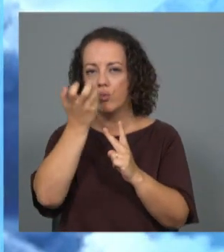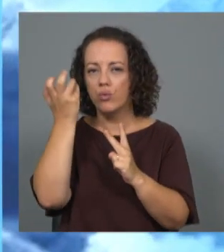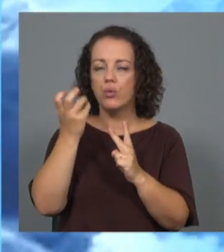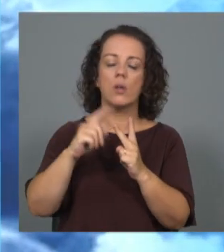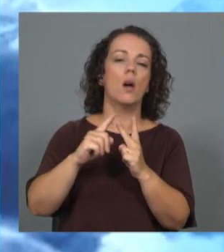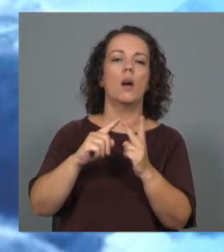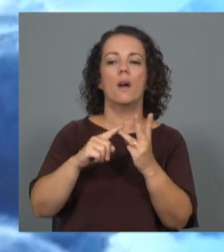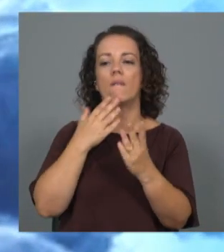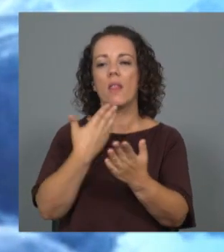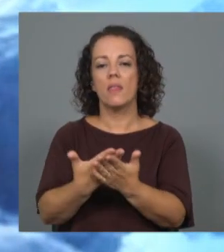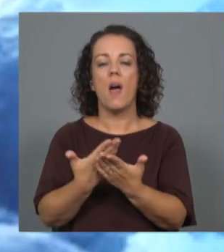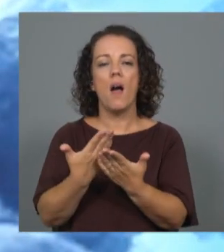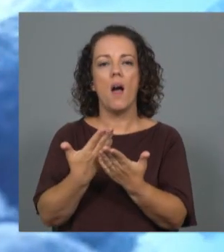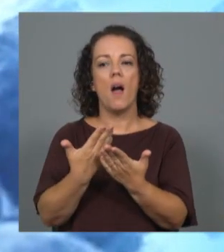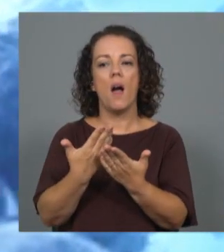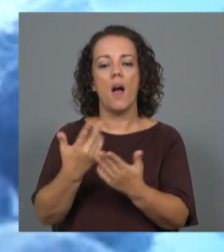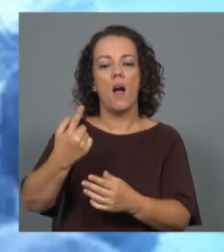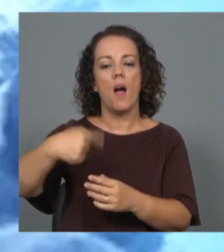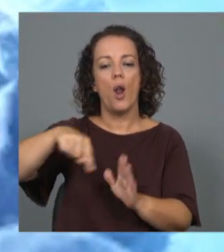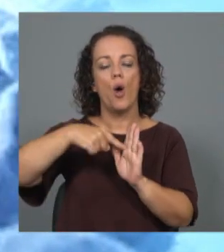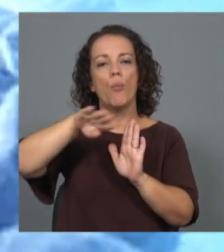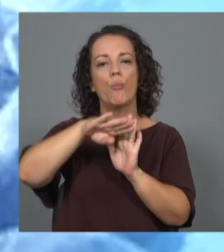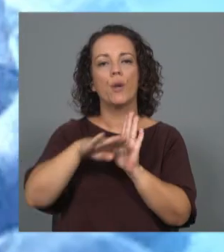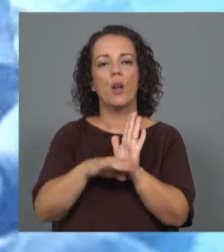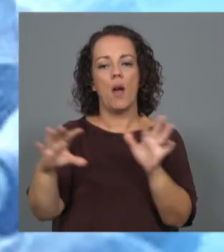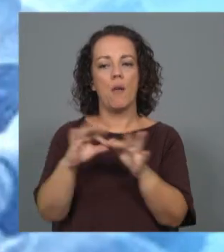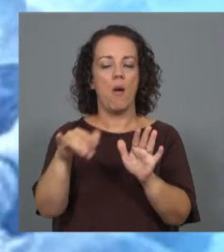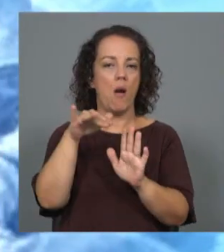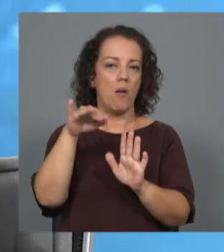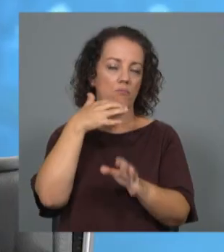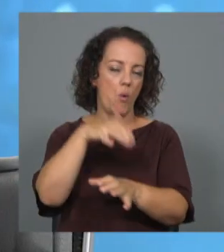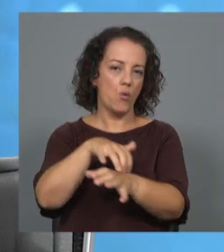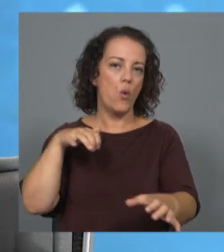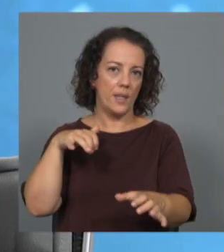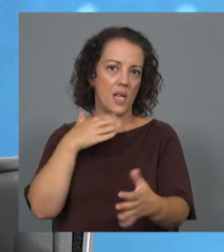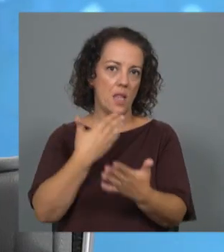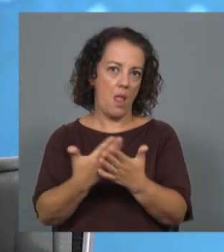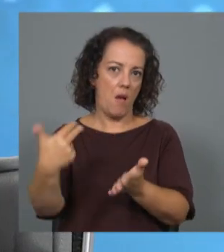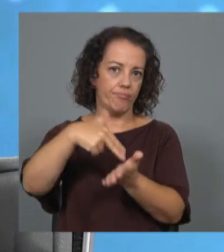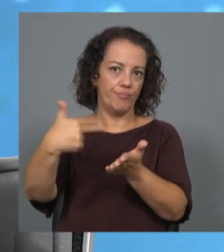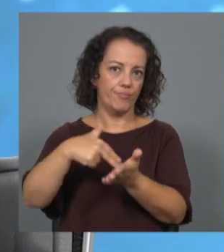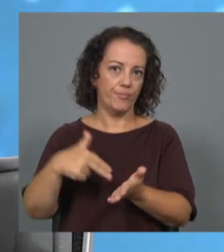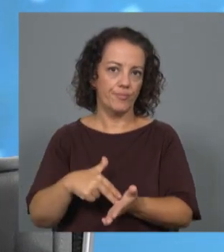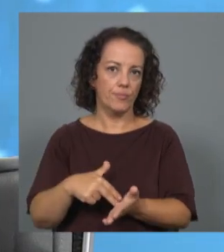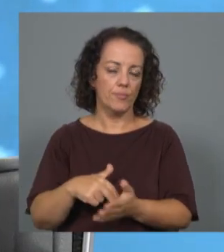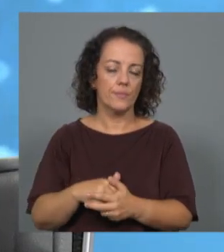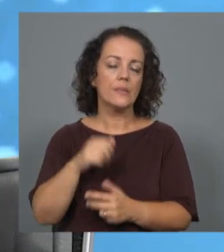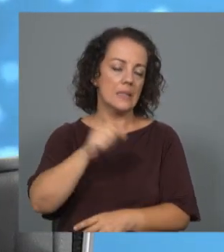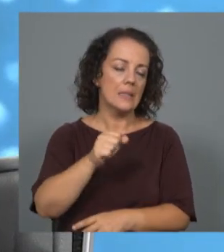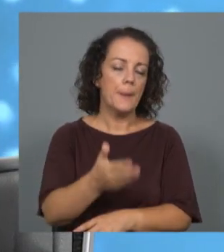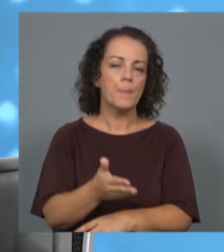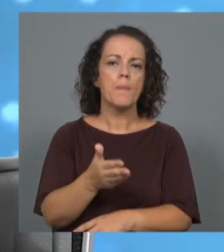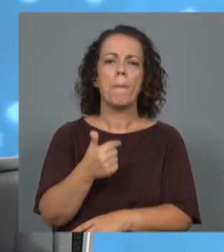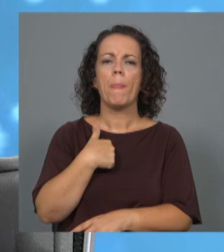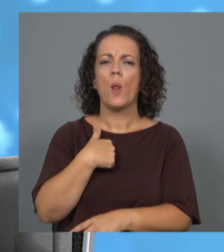também as intervenções do programa deste Congresso. Sim, sim. Sim, e como